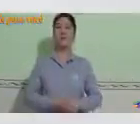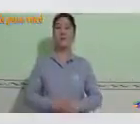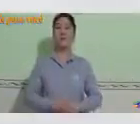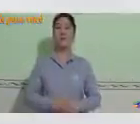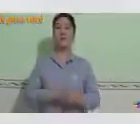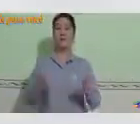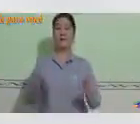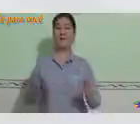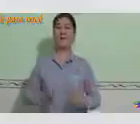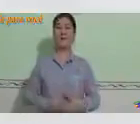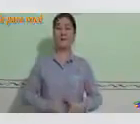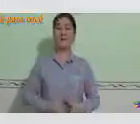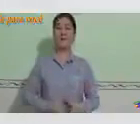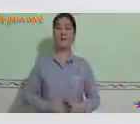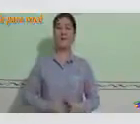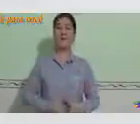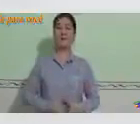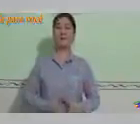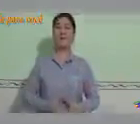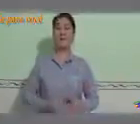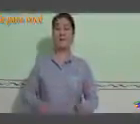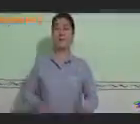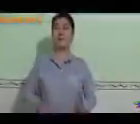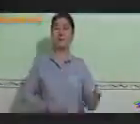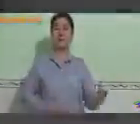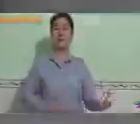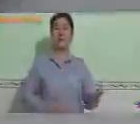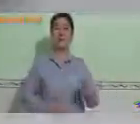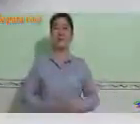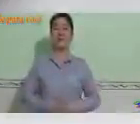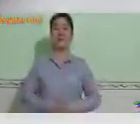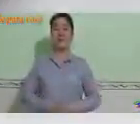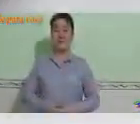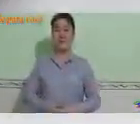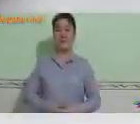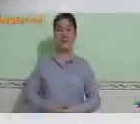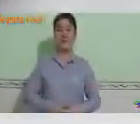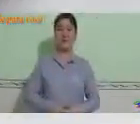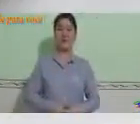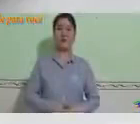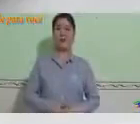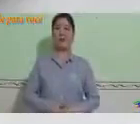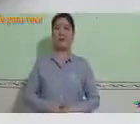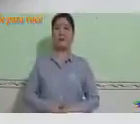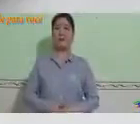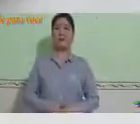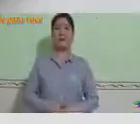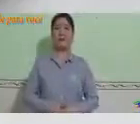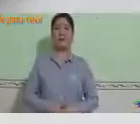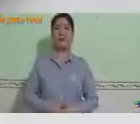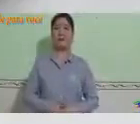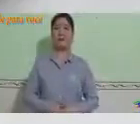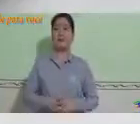O fermento natural ou a maçã mãe é preparado como os ingredientes que são encontrados no ambiente, devendo ser utilizada